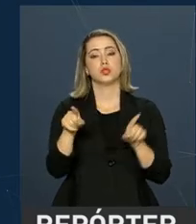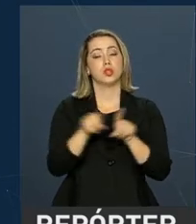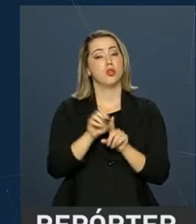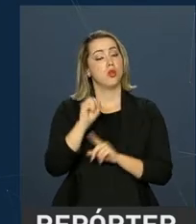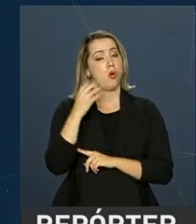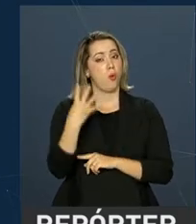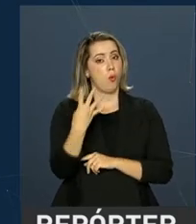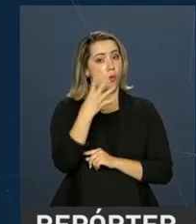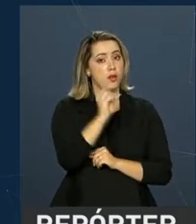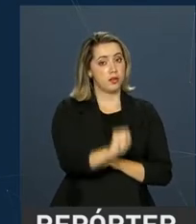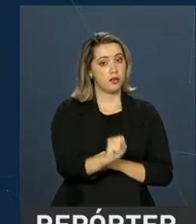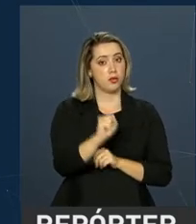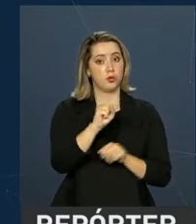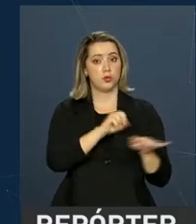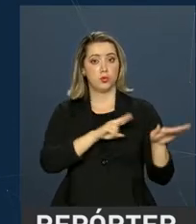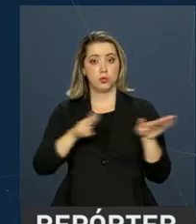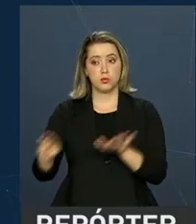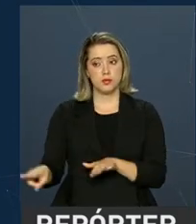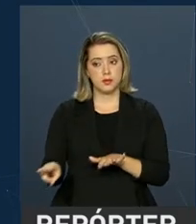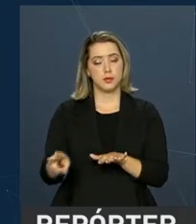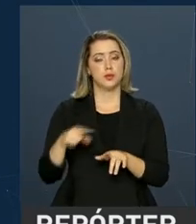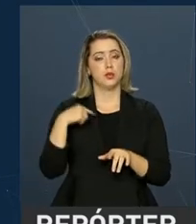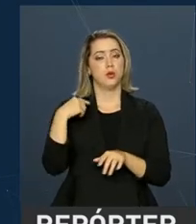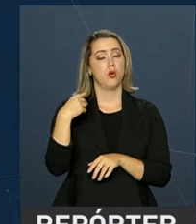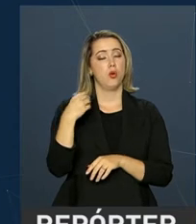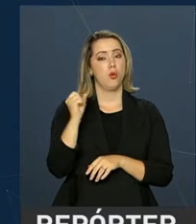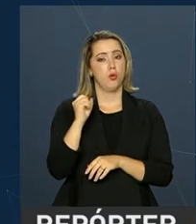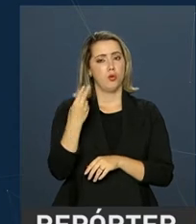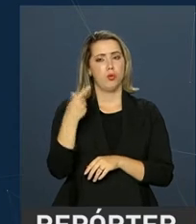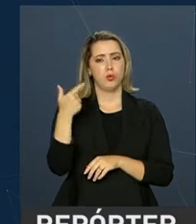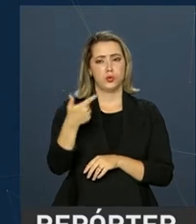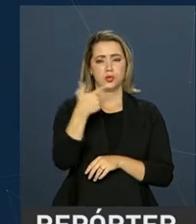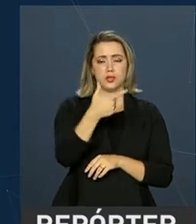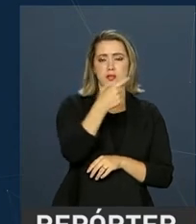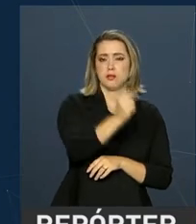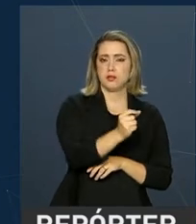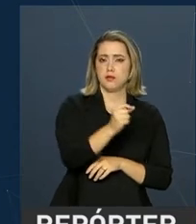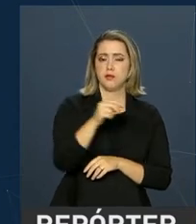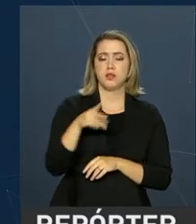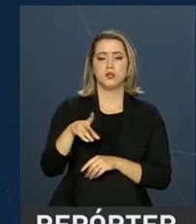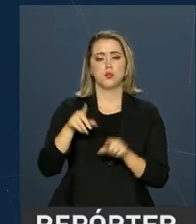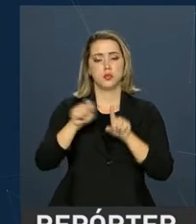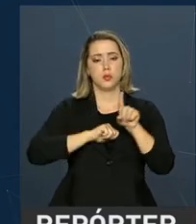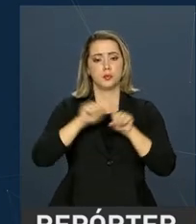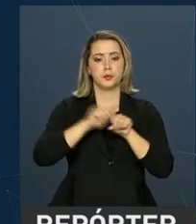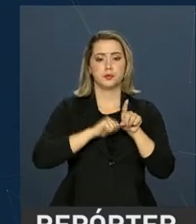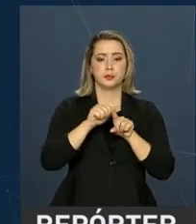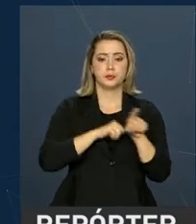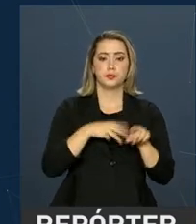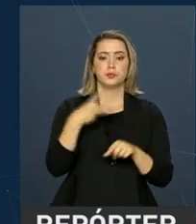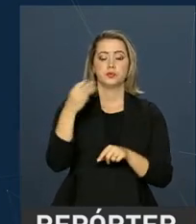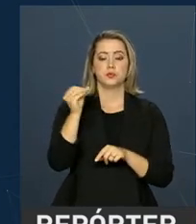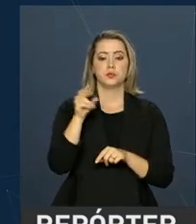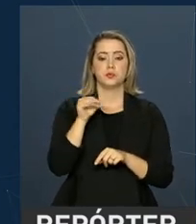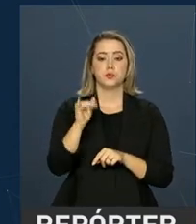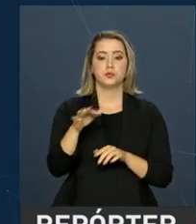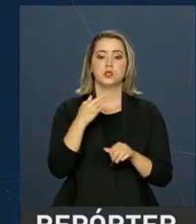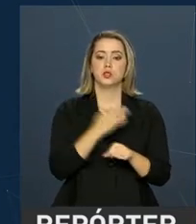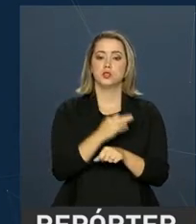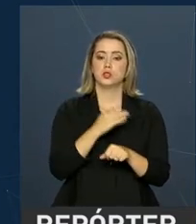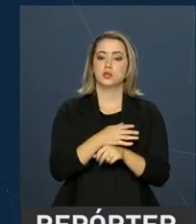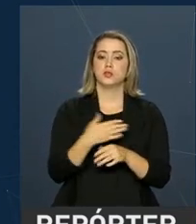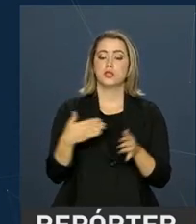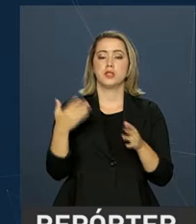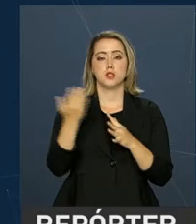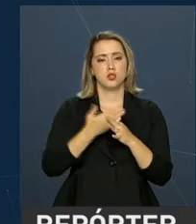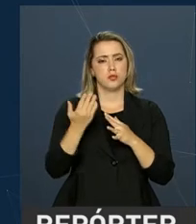semana, 220 horas por mês. Os 30 dias de férias poderão ser divididos em até 3 vezes. Para as